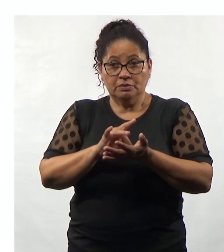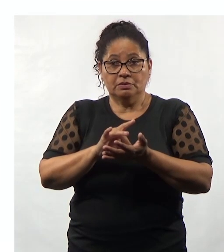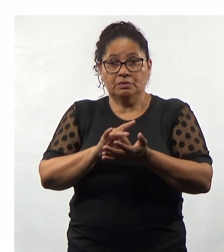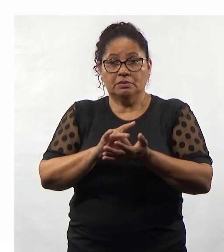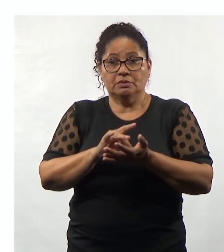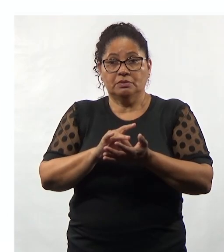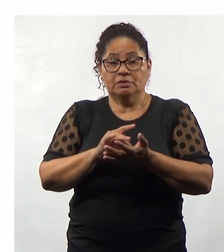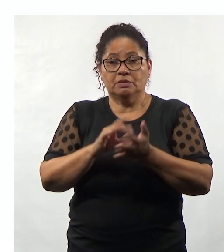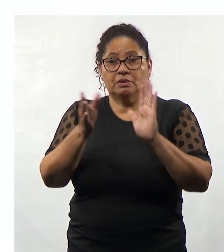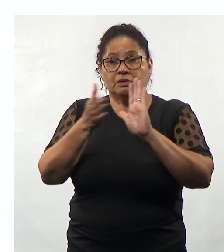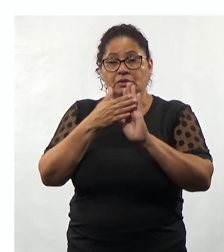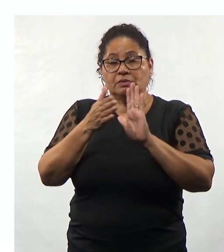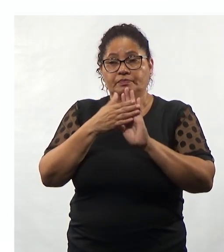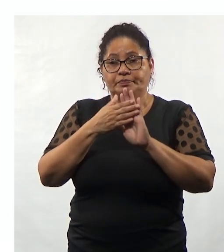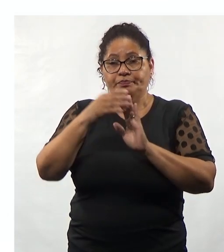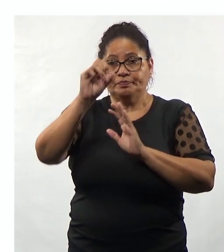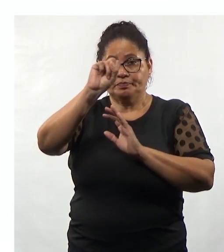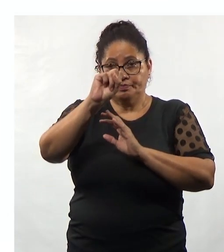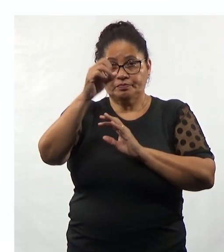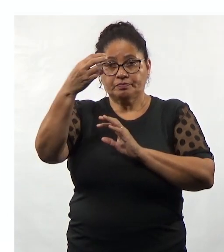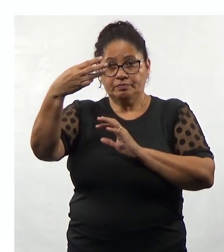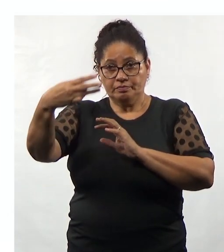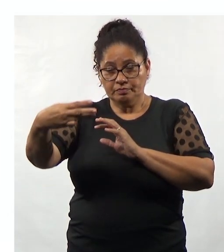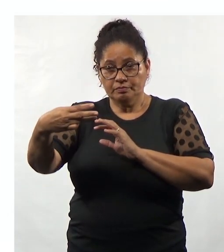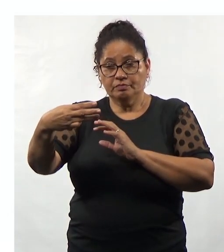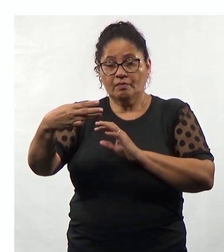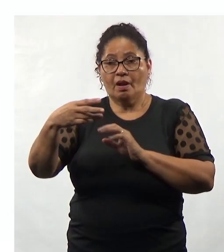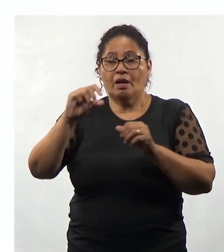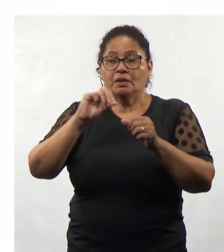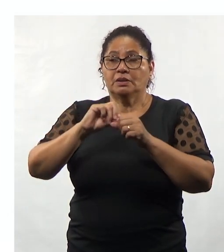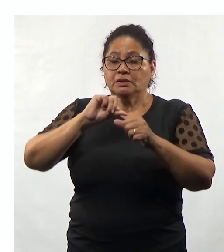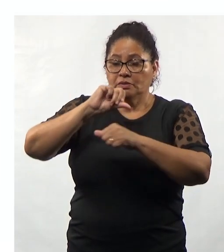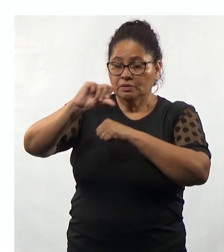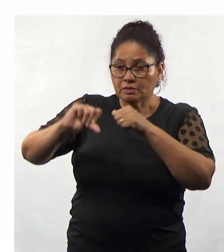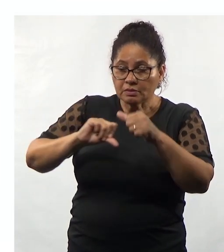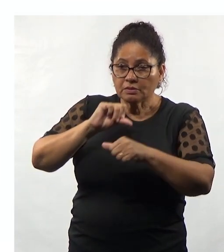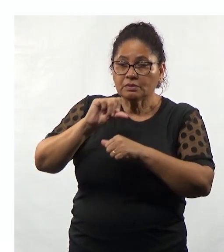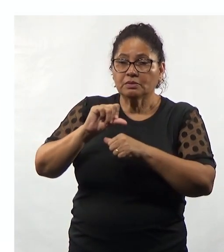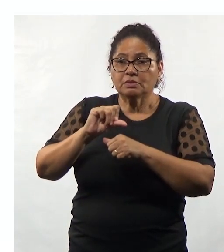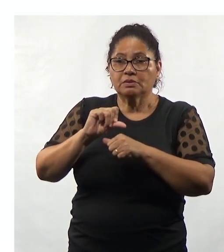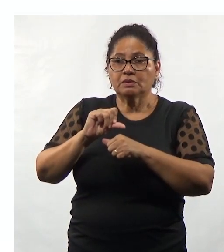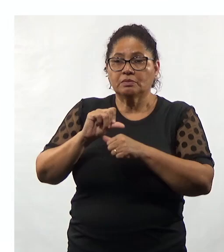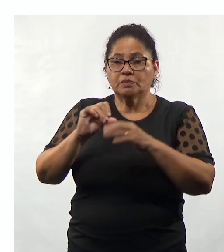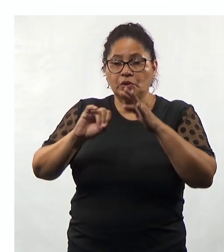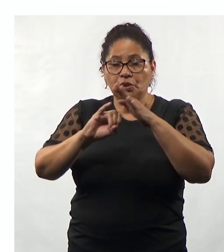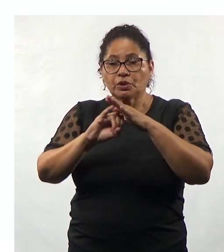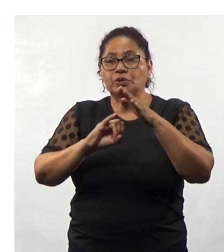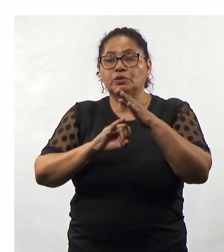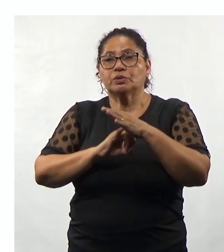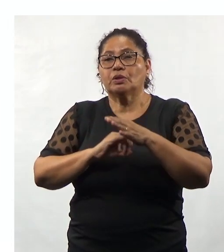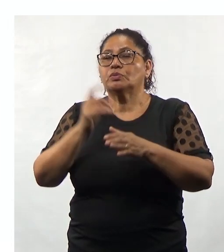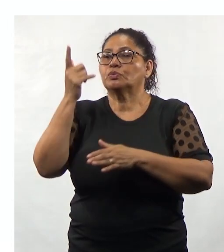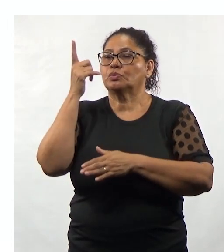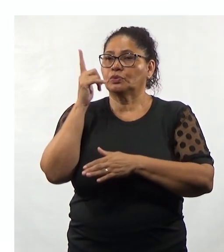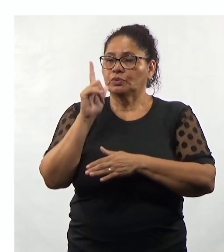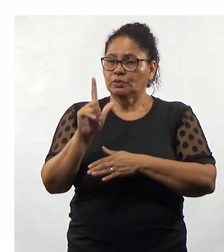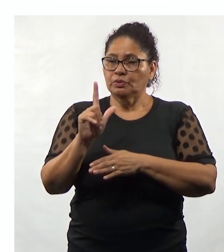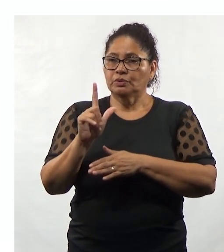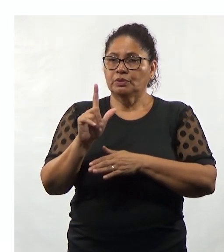né? Foram propostos 83, mas a gente vai fazer uma rodada, porque a instituição não